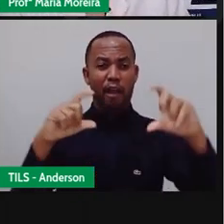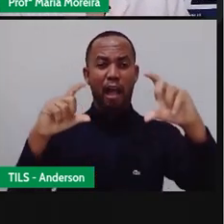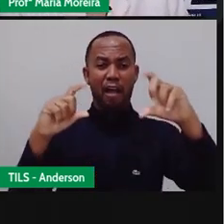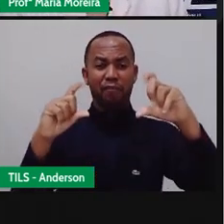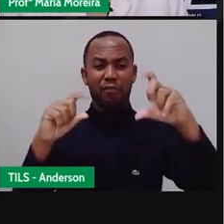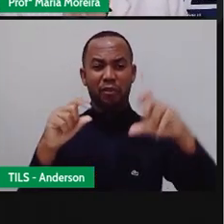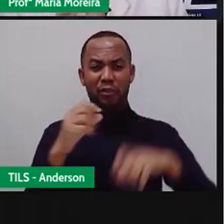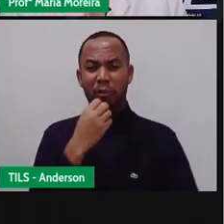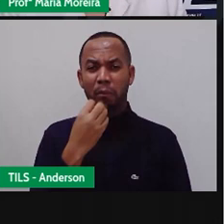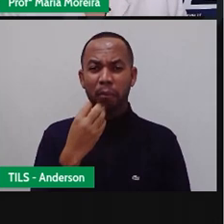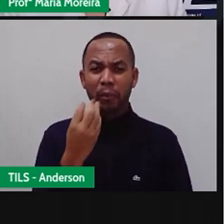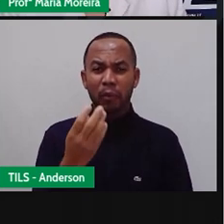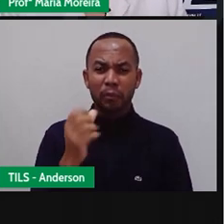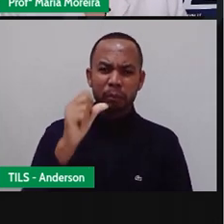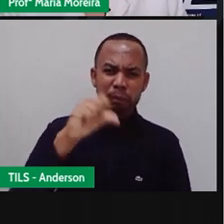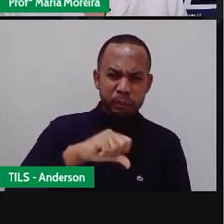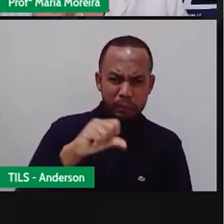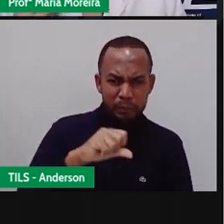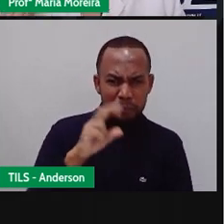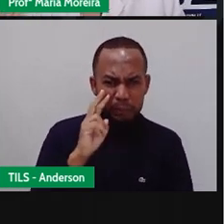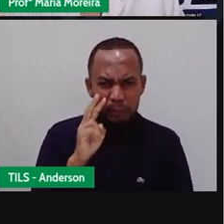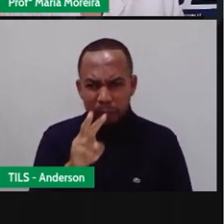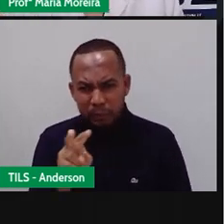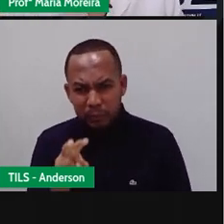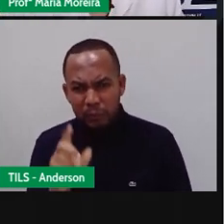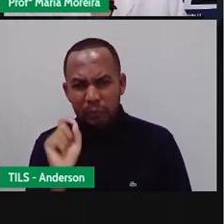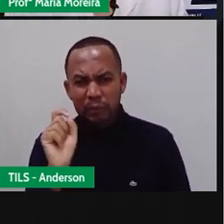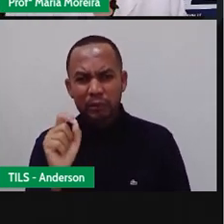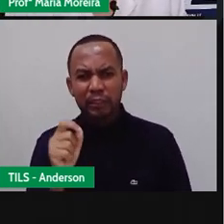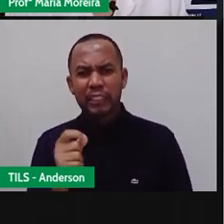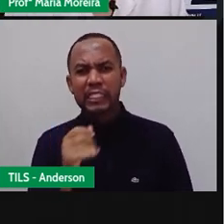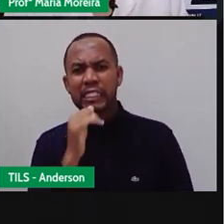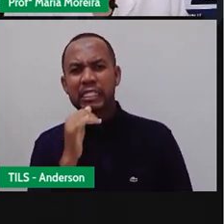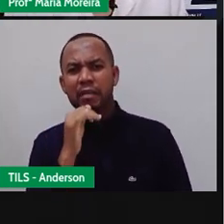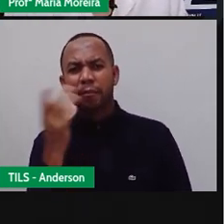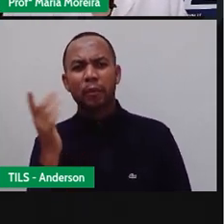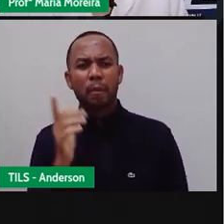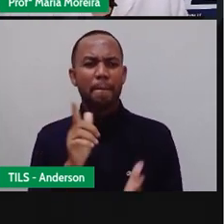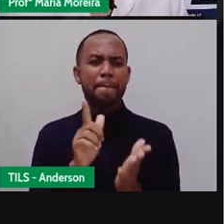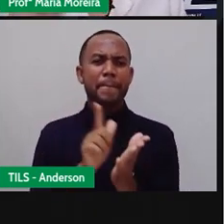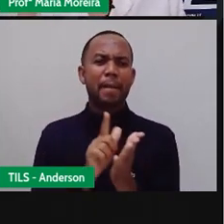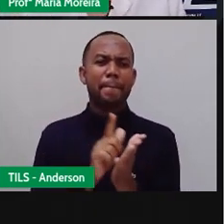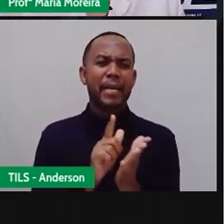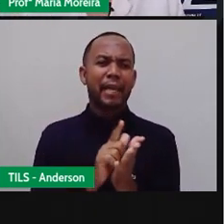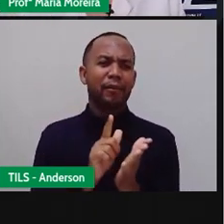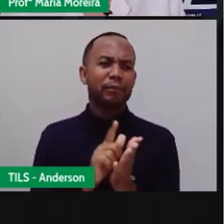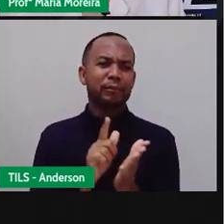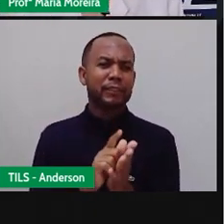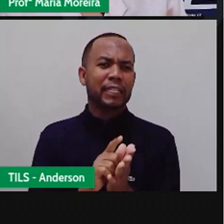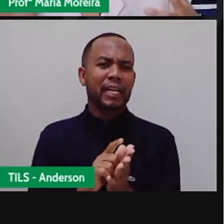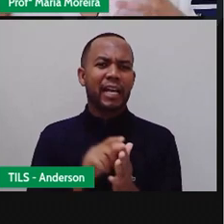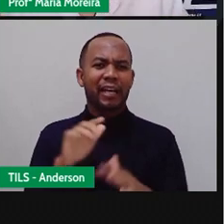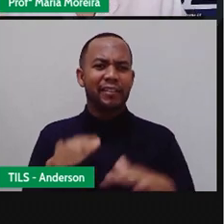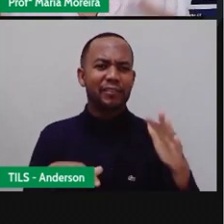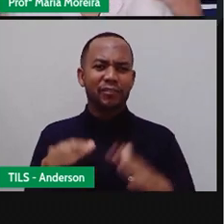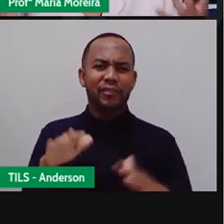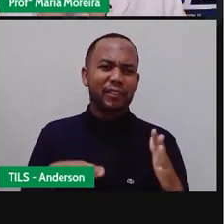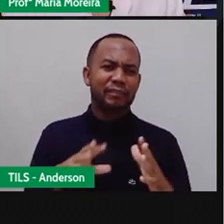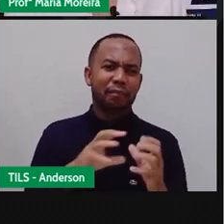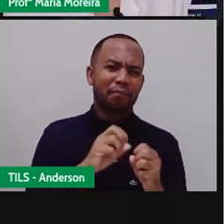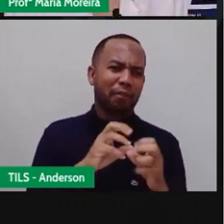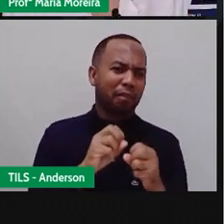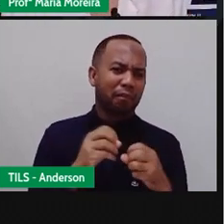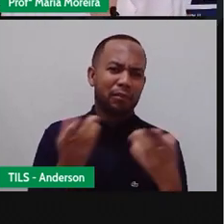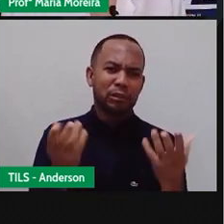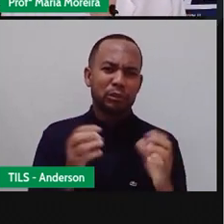negativos a gente pode negativo a gente tem o que o papel os jornais é isso e outras publicações impressas nos